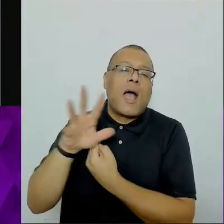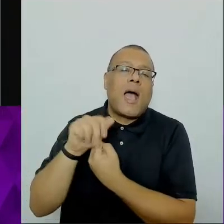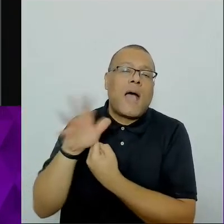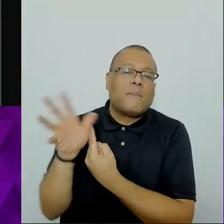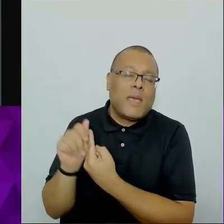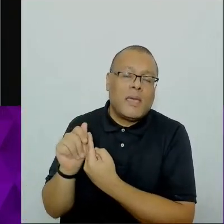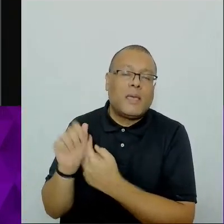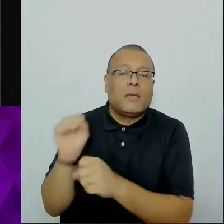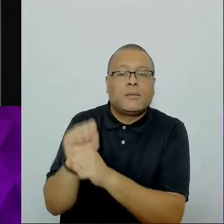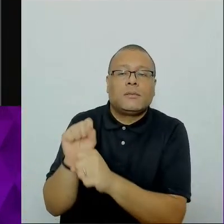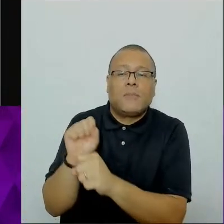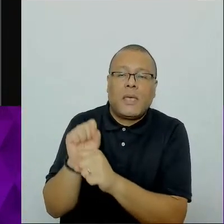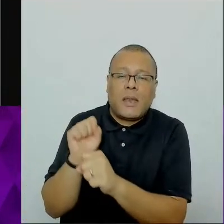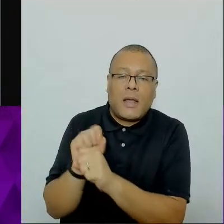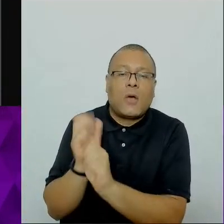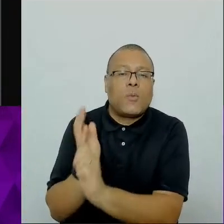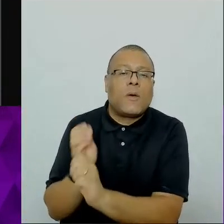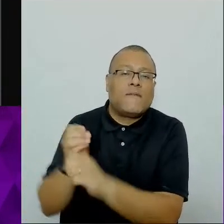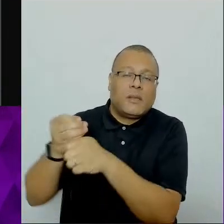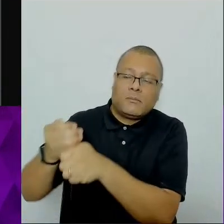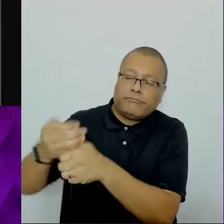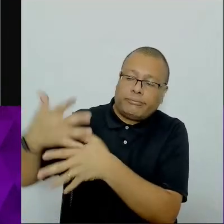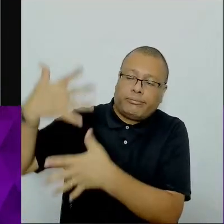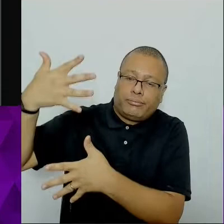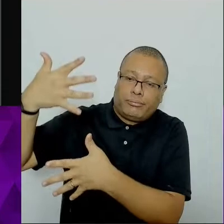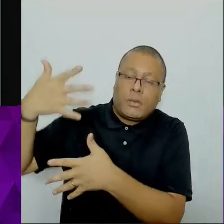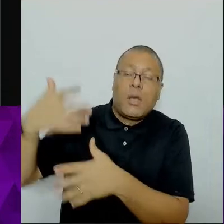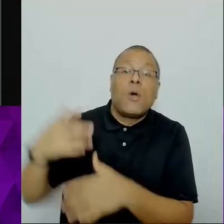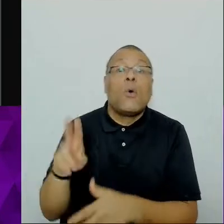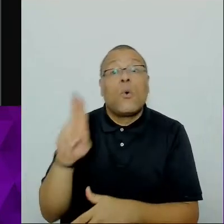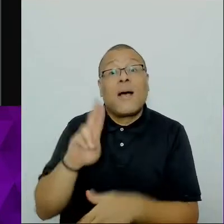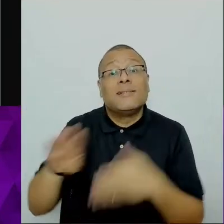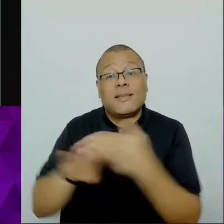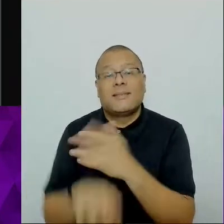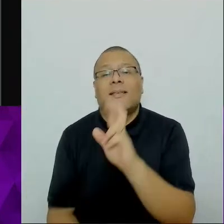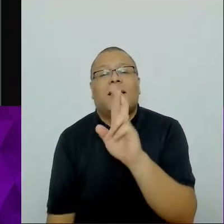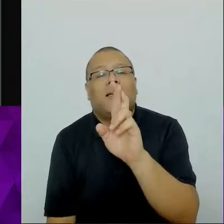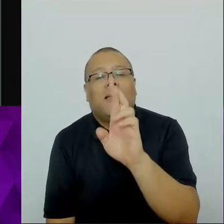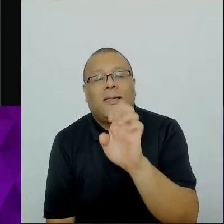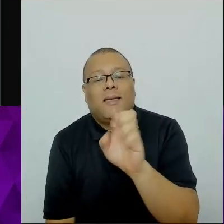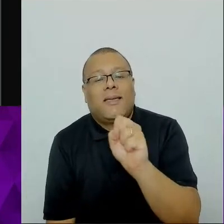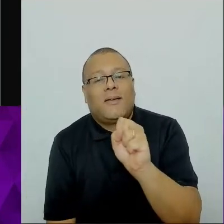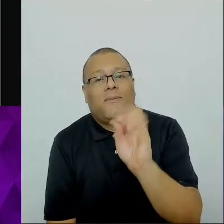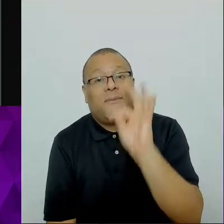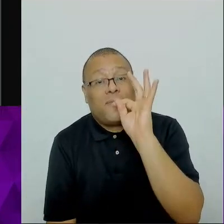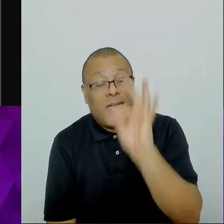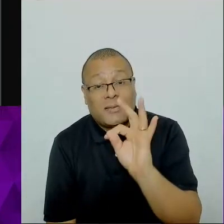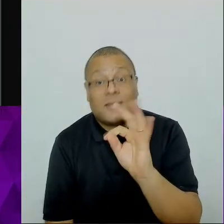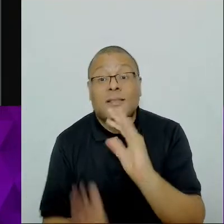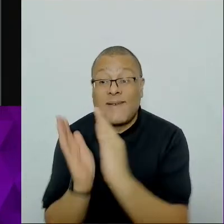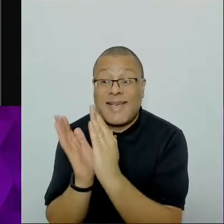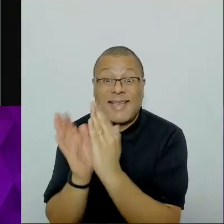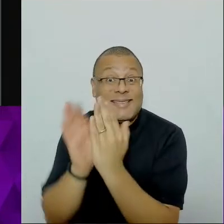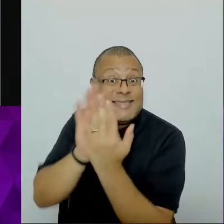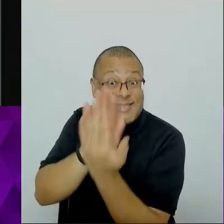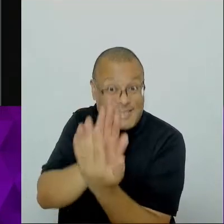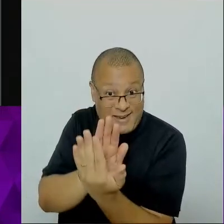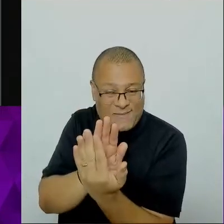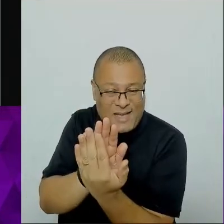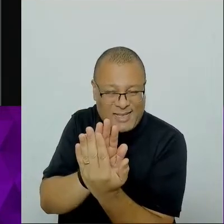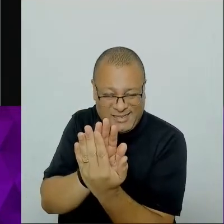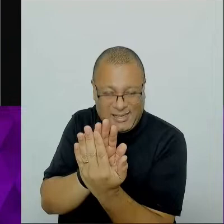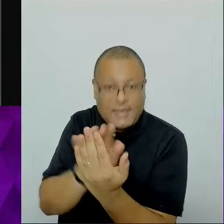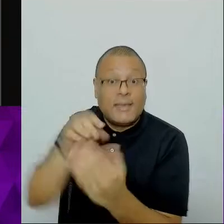consumir ali um serviço REST e etc. Isso tudo, as interfaces que estão aqui dentro do